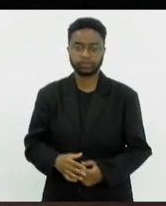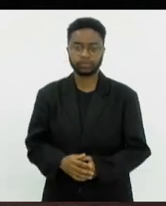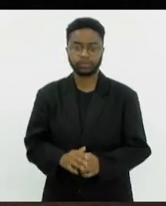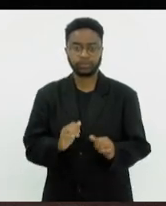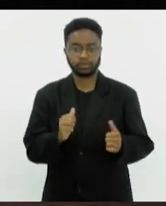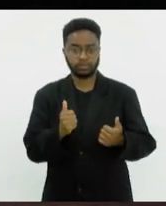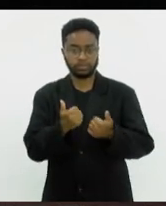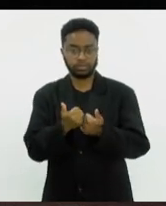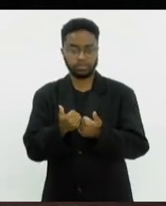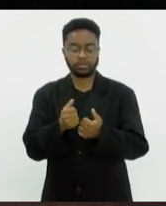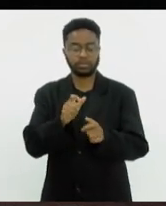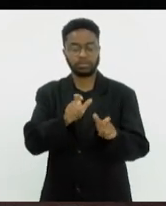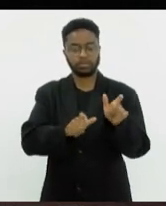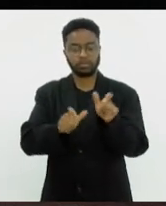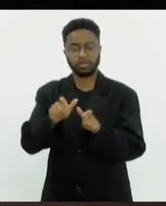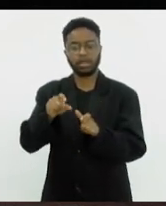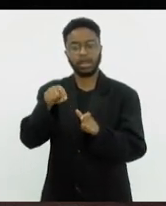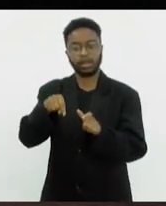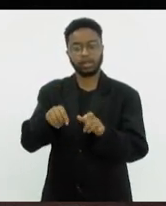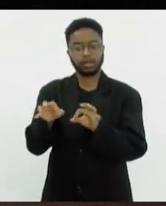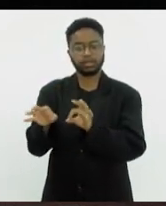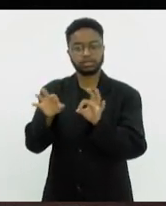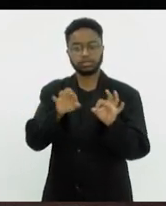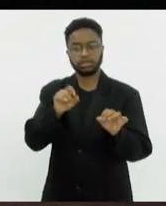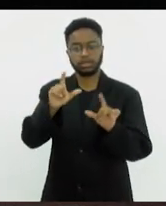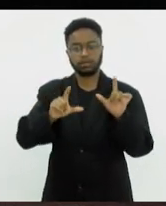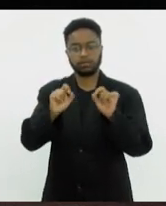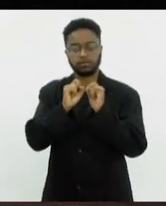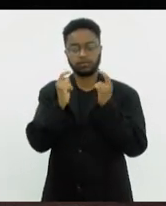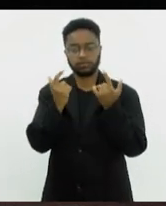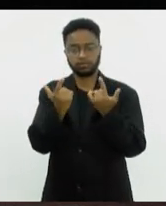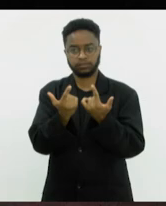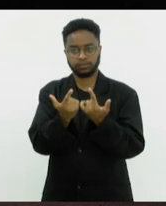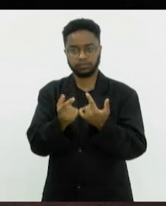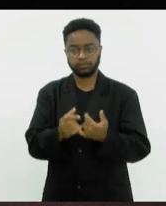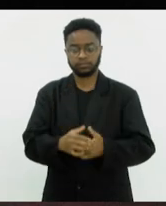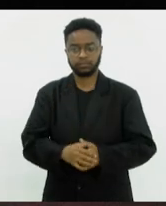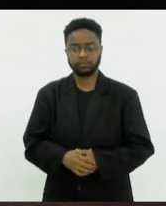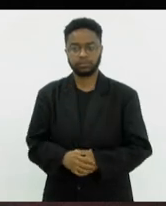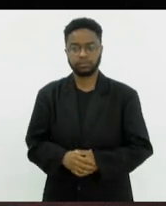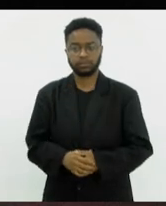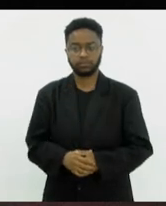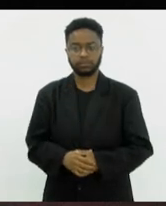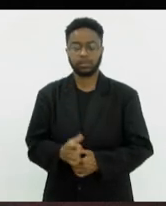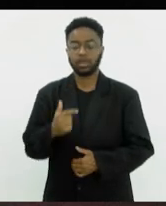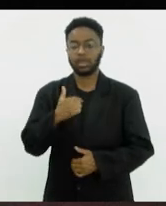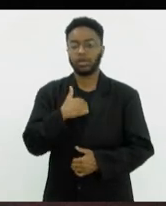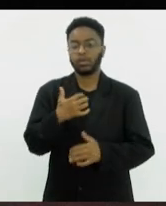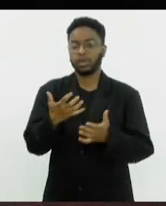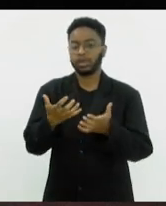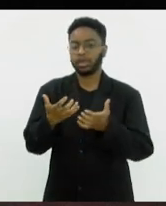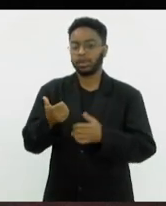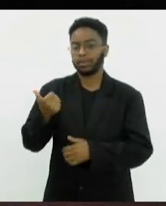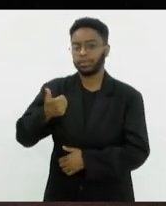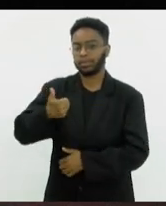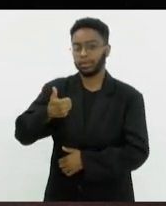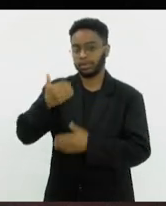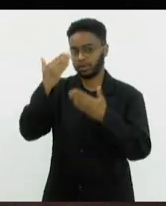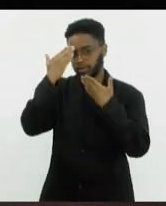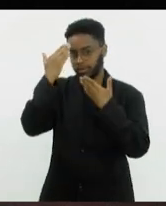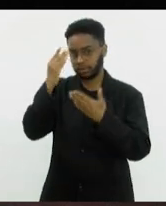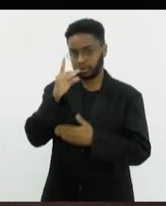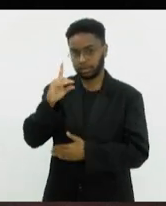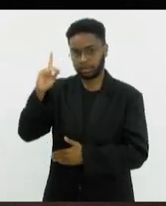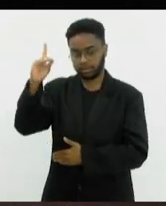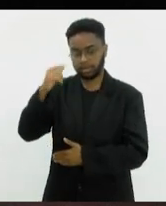assistência aqui no plenário, população que nos assiste pela TV Alerj. Eu queria, antes de mais nada, agradecer a Deus por